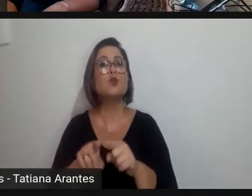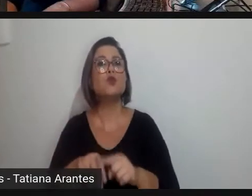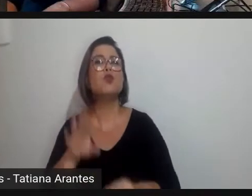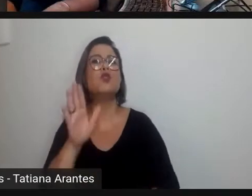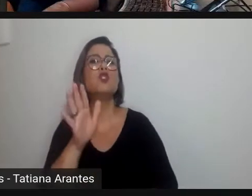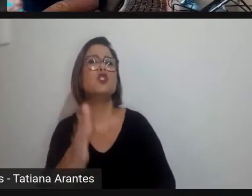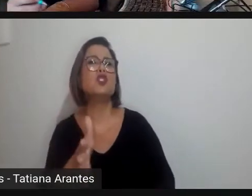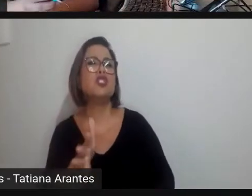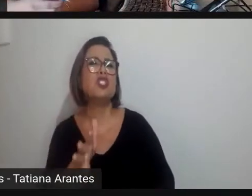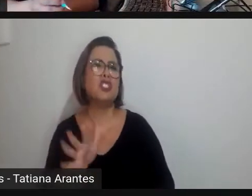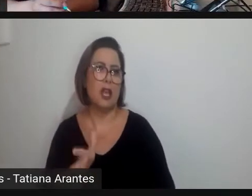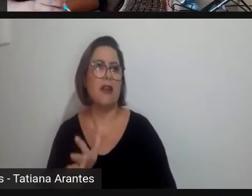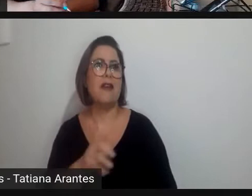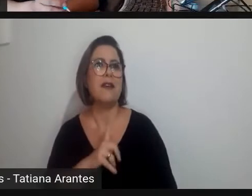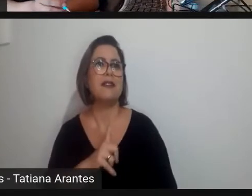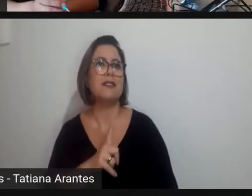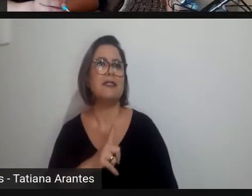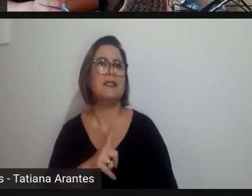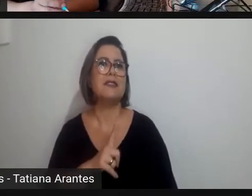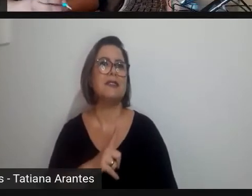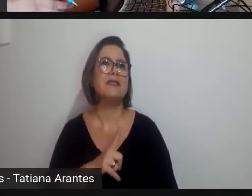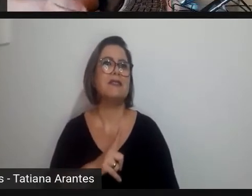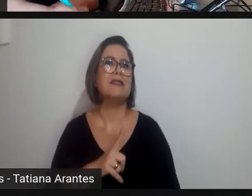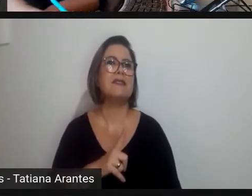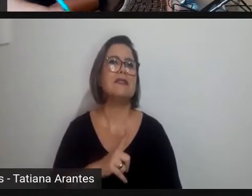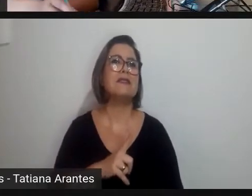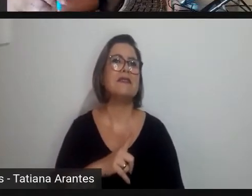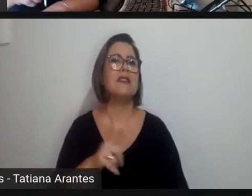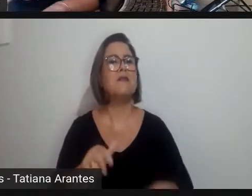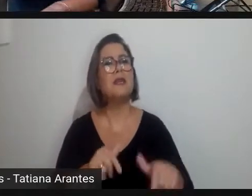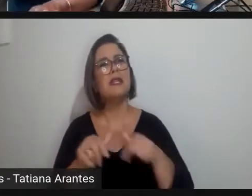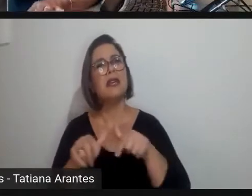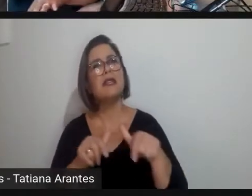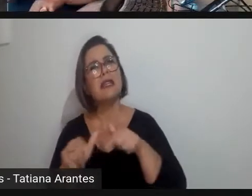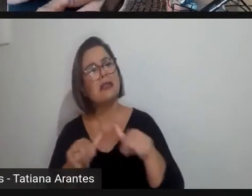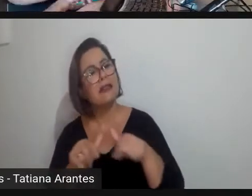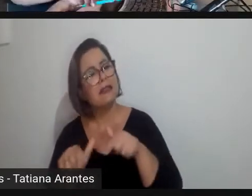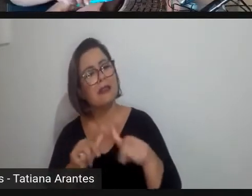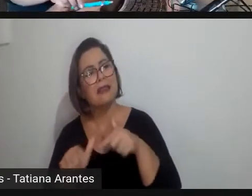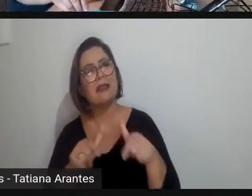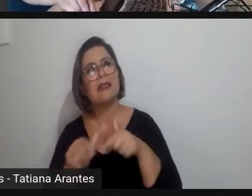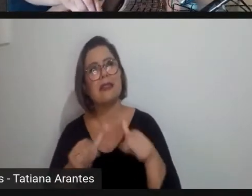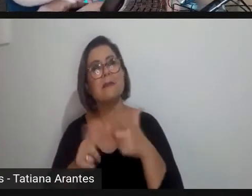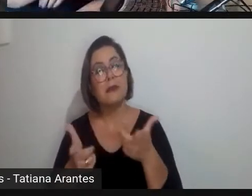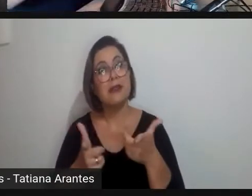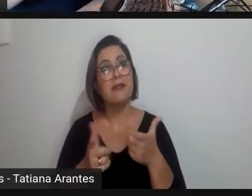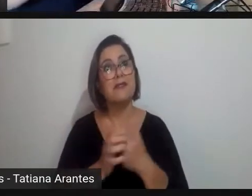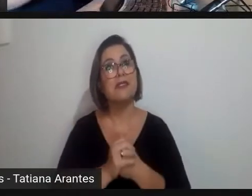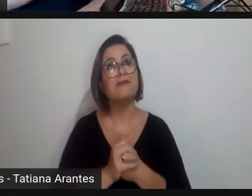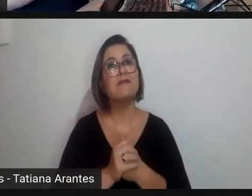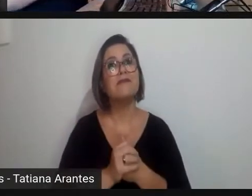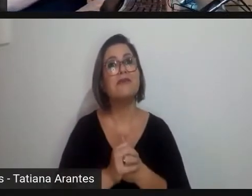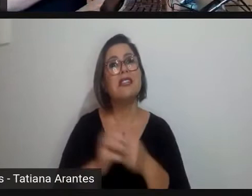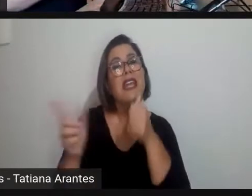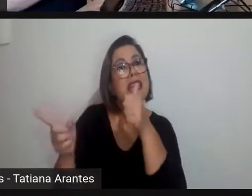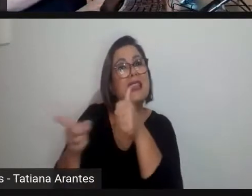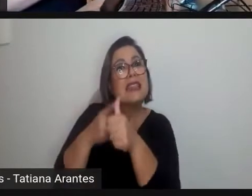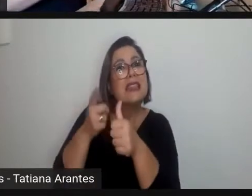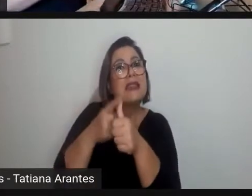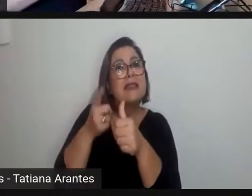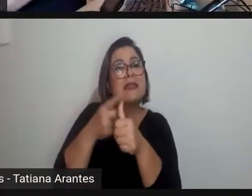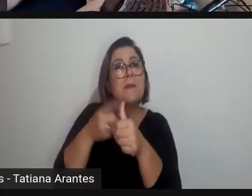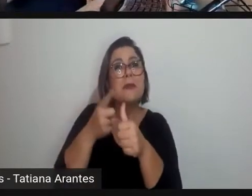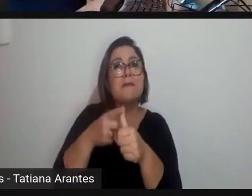híbrido. Mas como assim sistema híbrido? Eu trabalhava presencial. Veja, gente, que na primeira revolução industrial, a produção